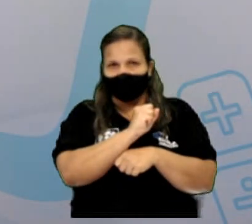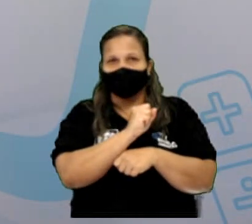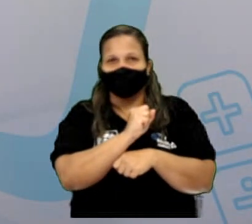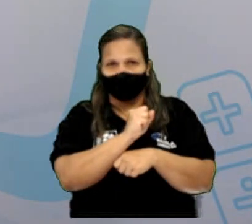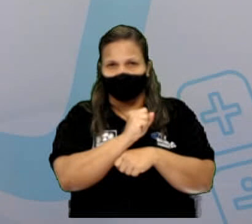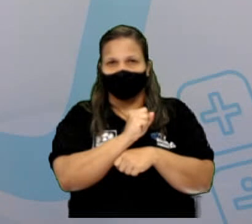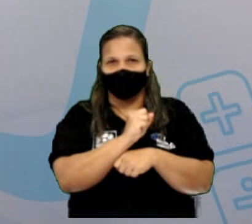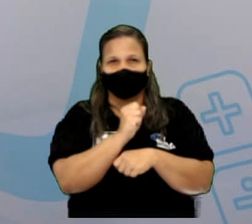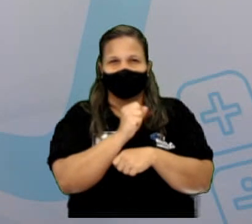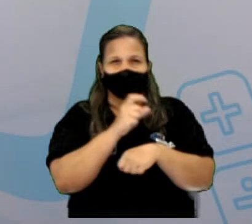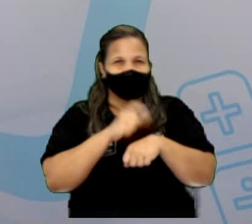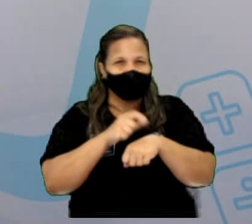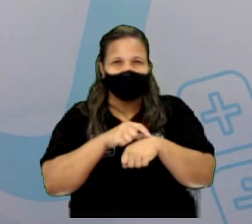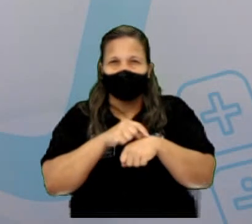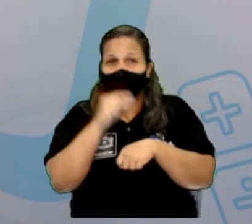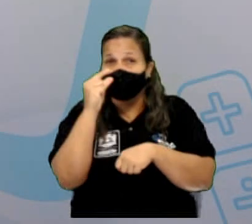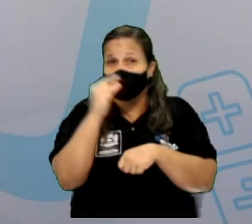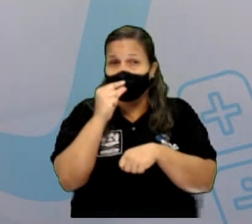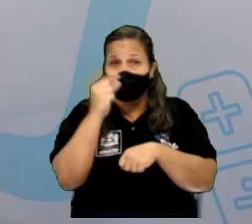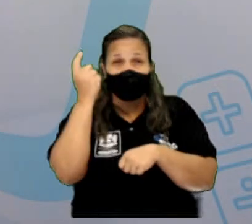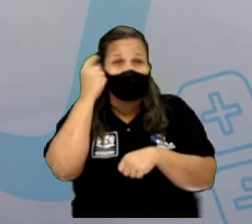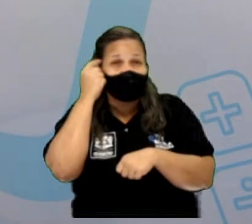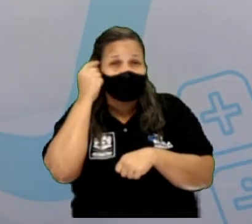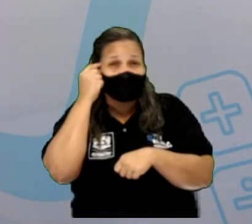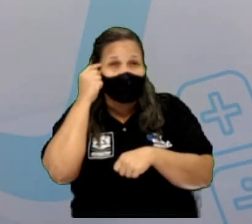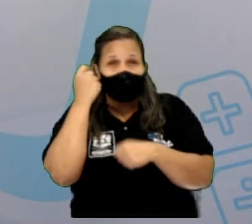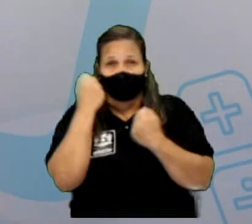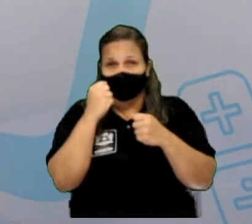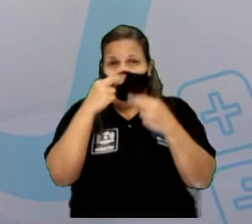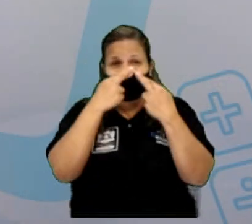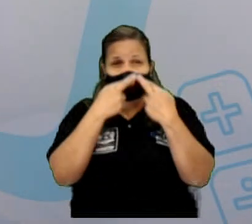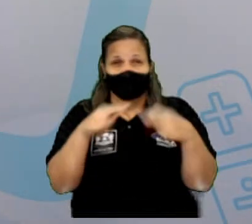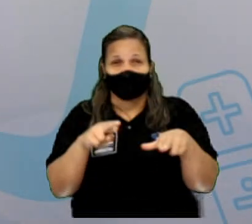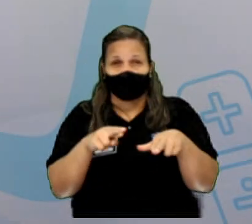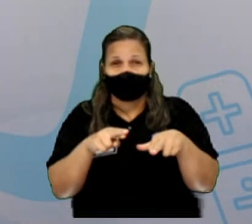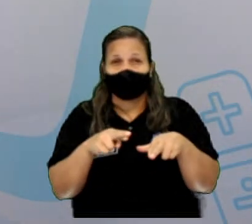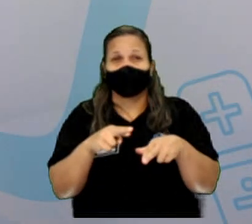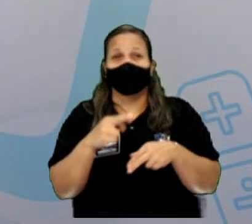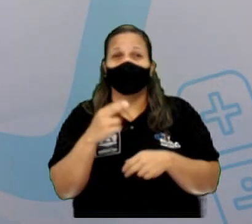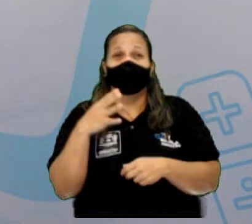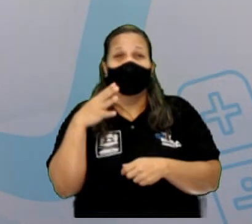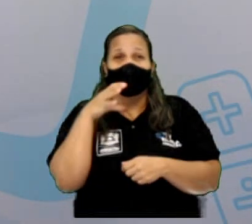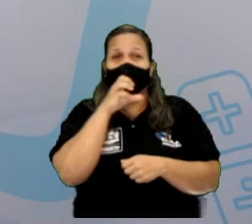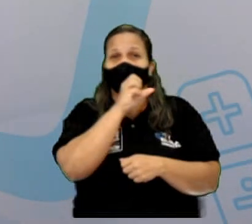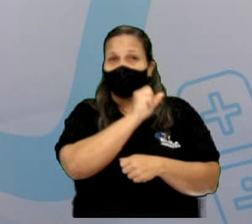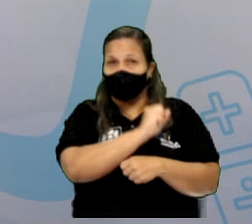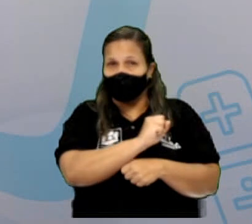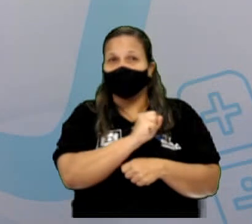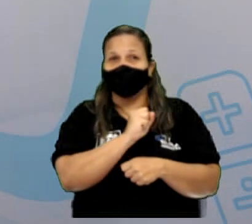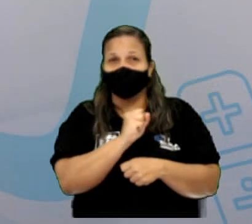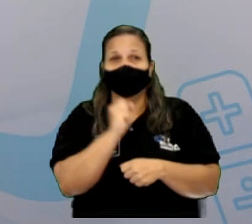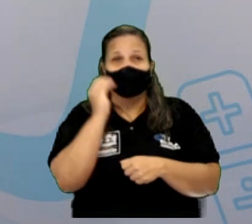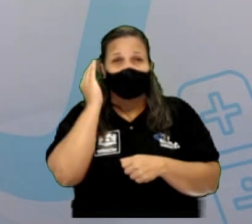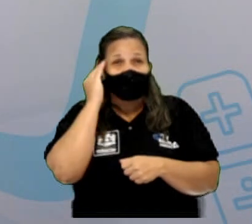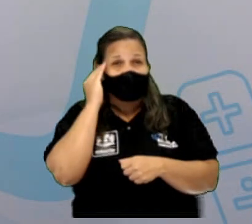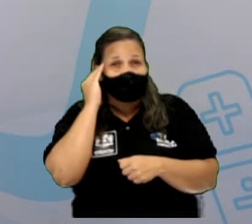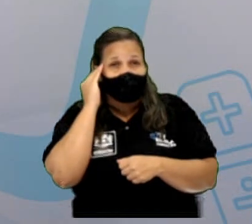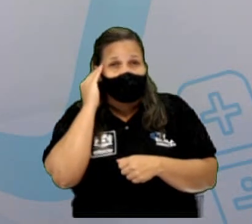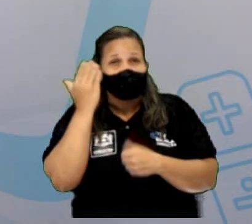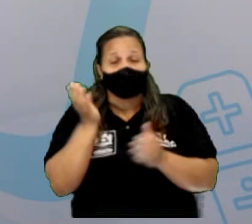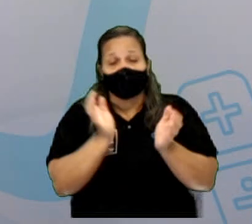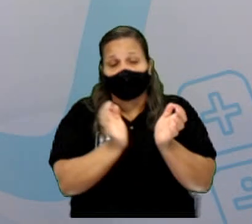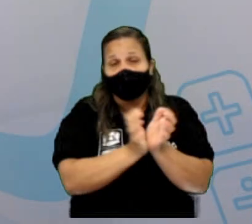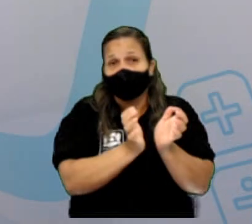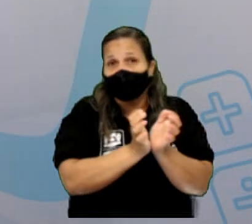àquela situação. Então, por conta do elevado grau de imprevisibilidade, os esportes coletivos de